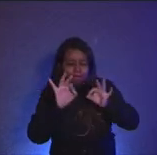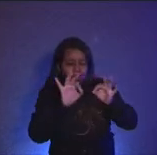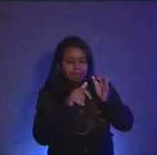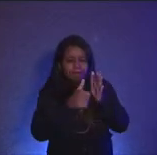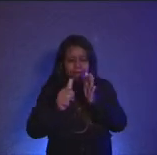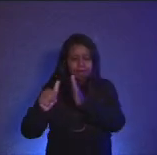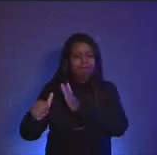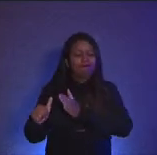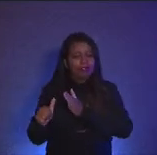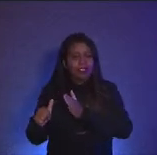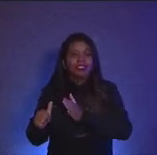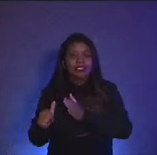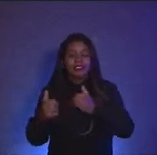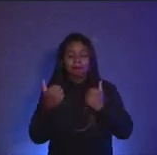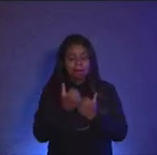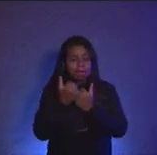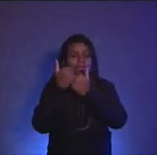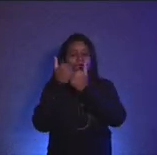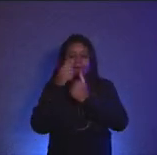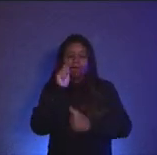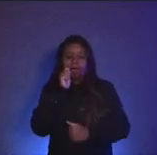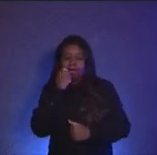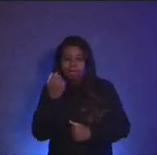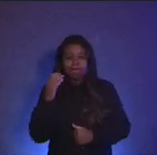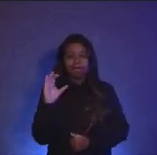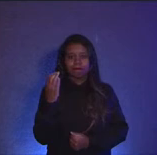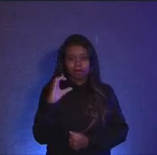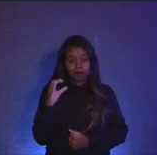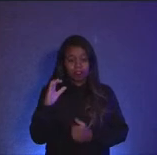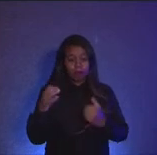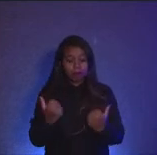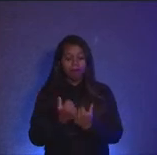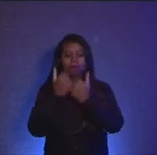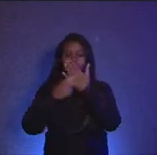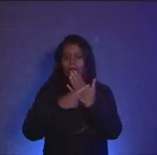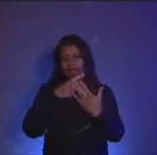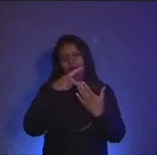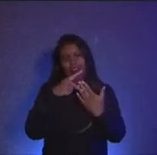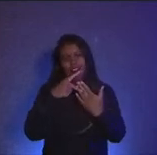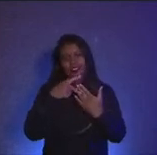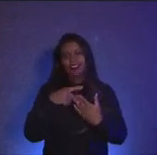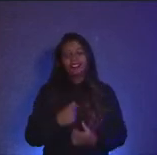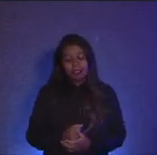que ajudou a dar sustentação científica. Além de mim,